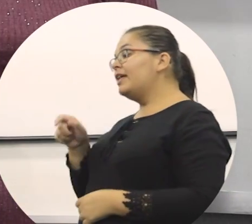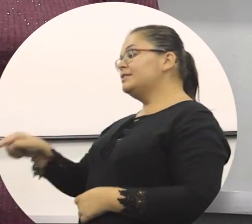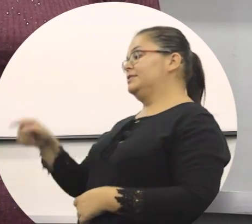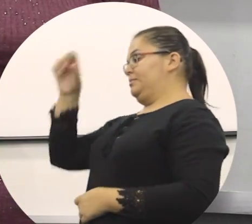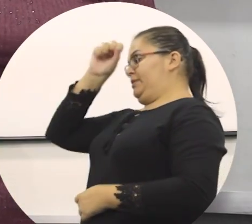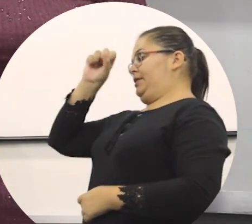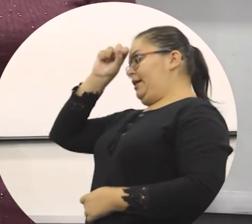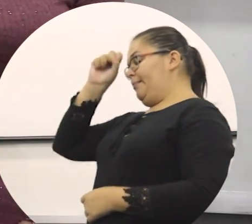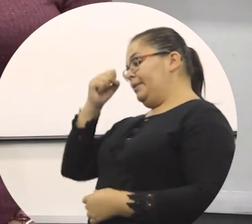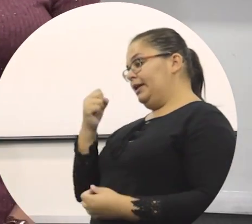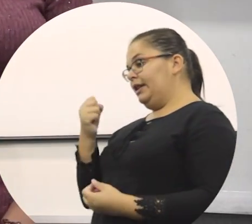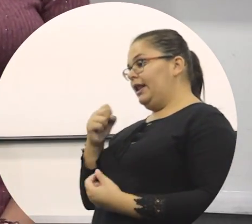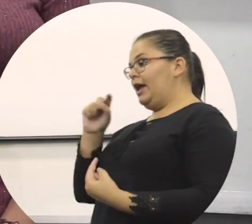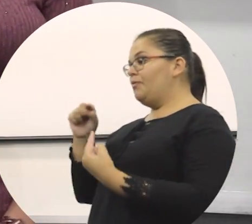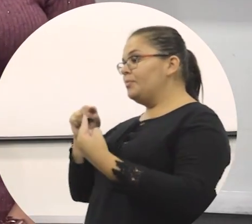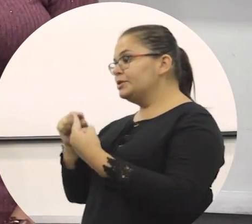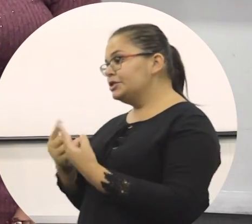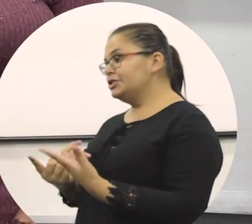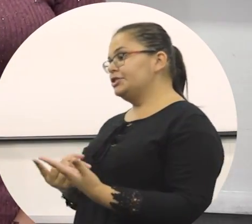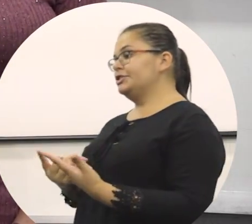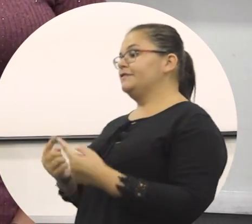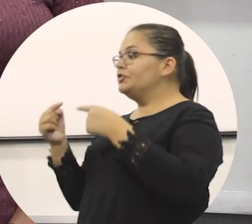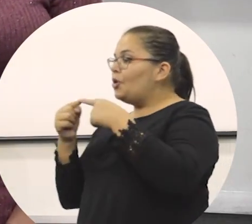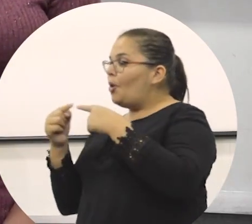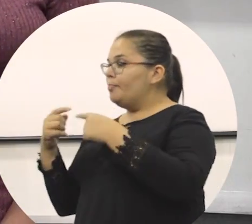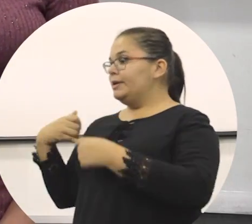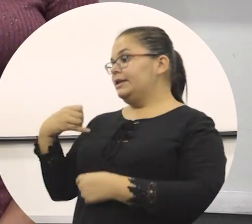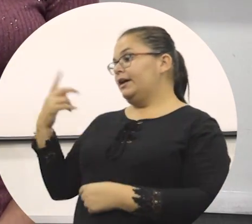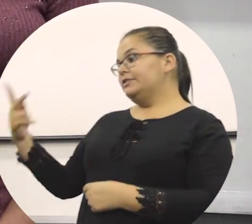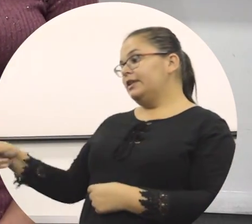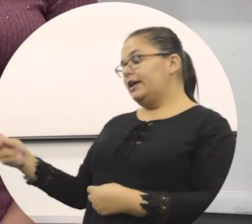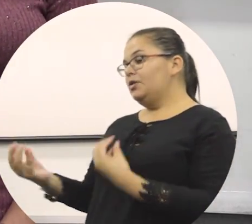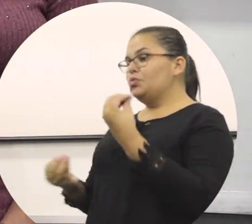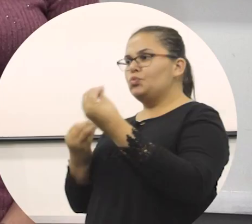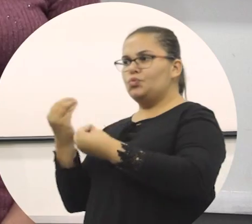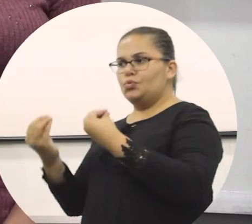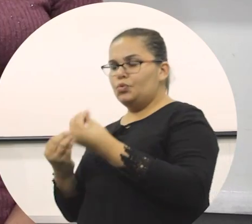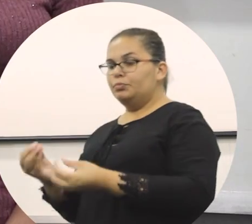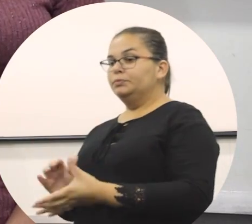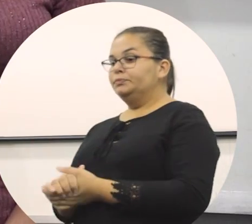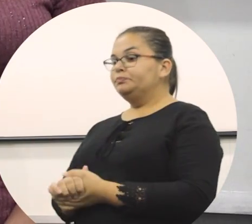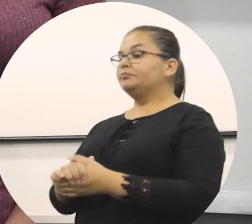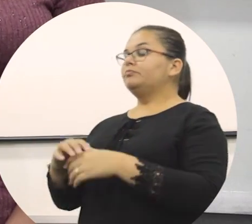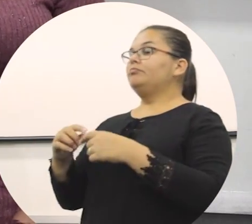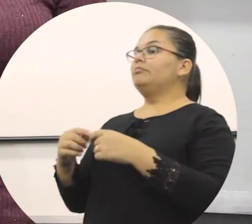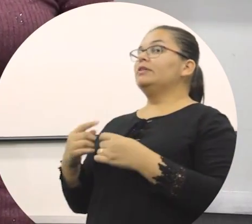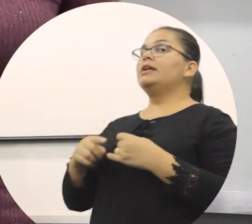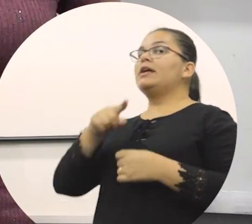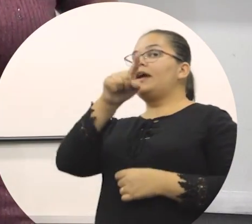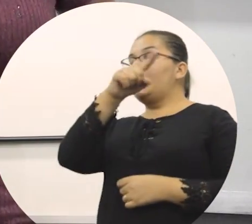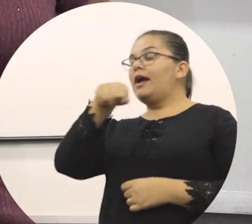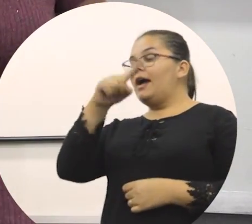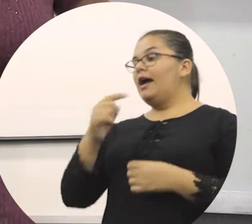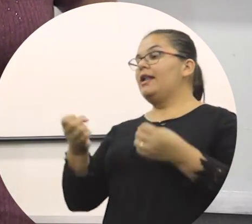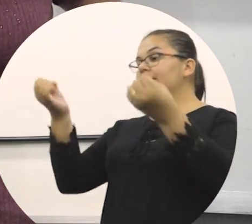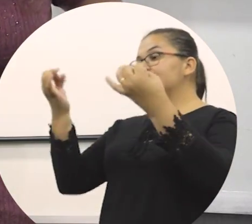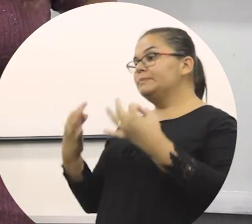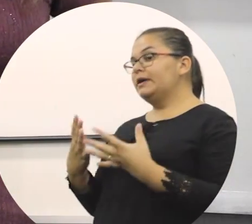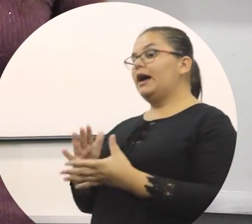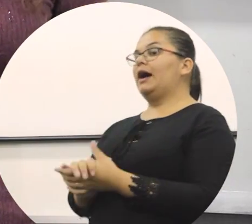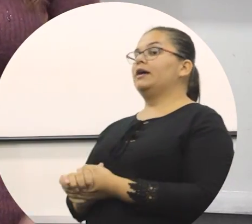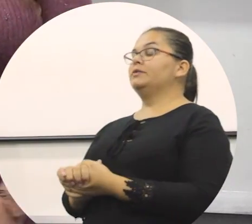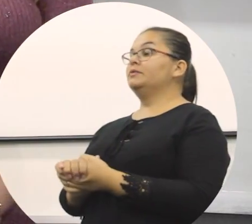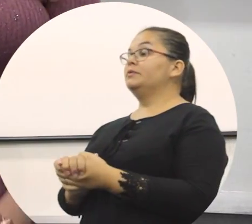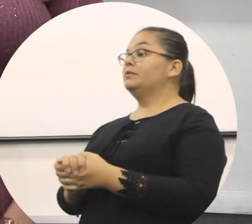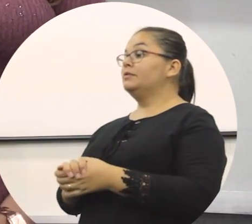pessoas. Então, assuntos que cabem à faixa etária. Por quê? Parece como as meninas colocaram no início, uma